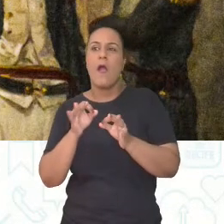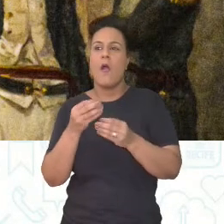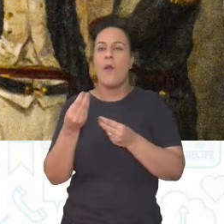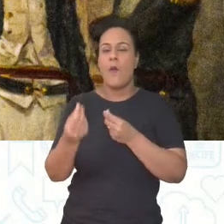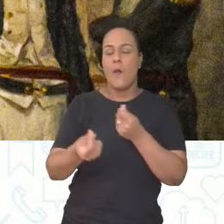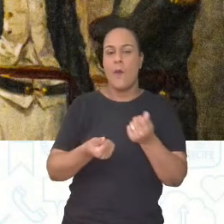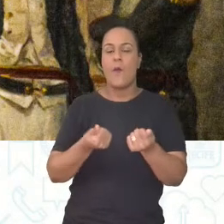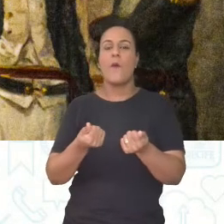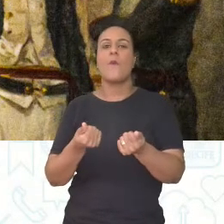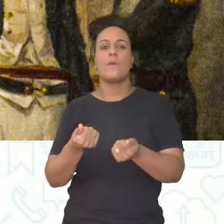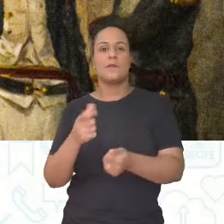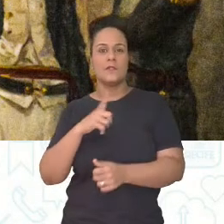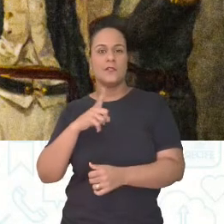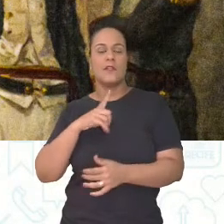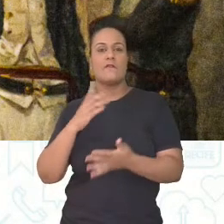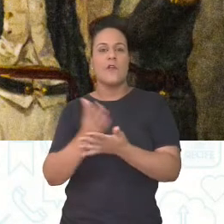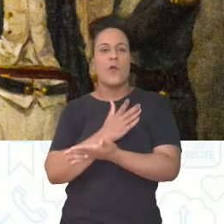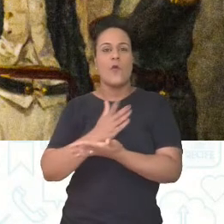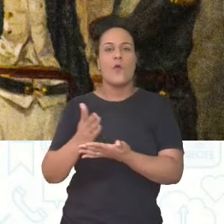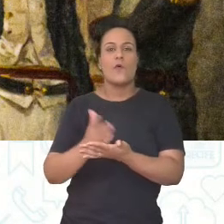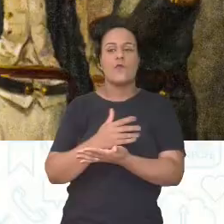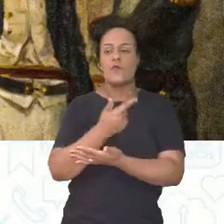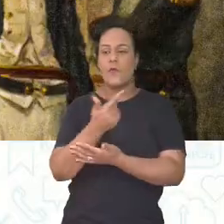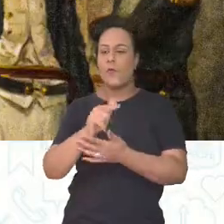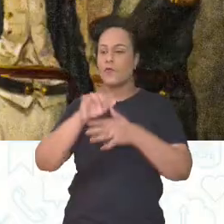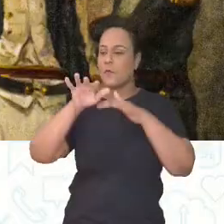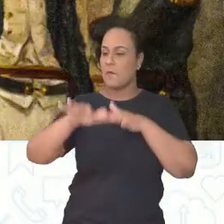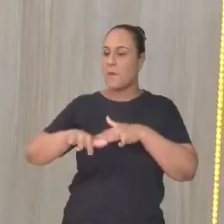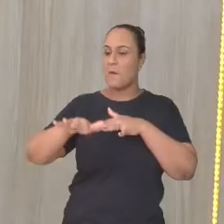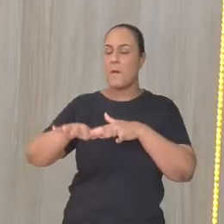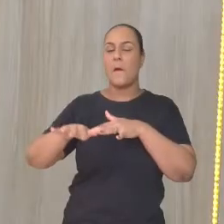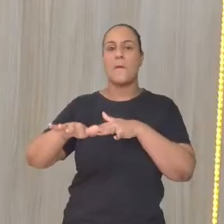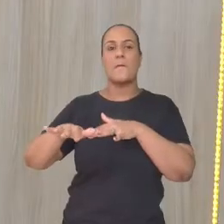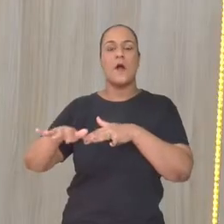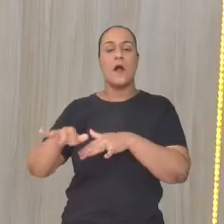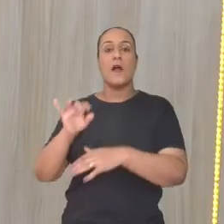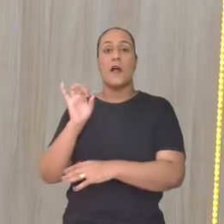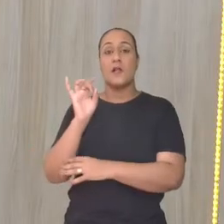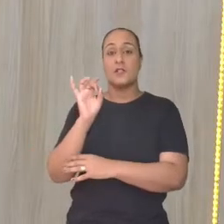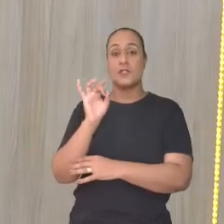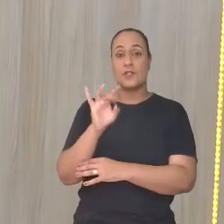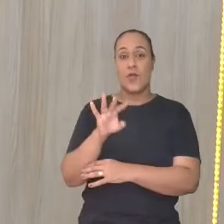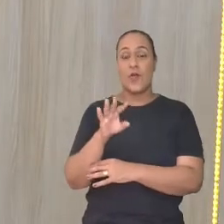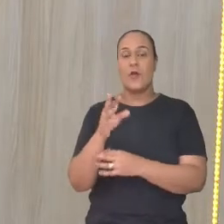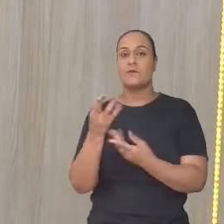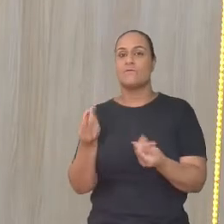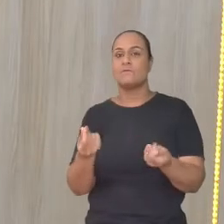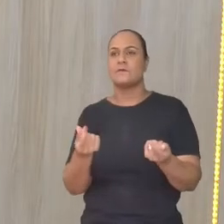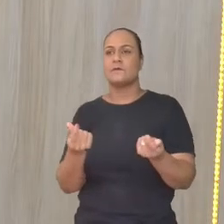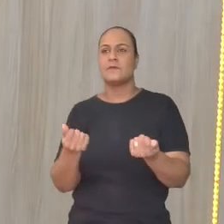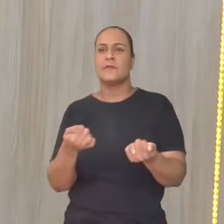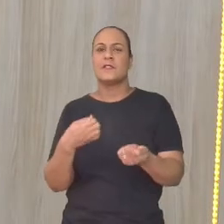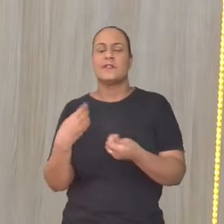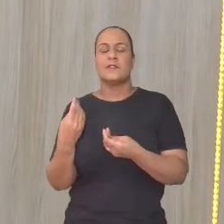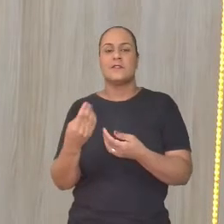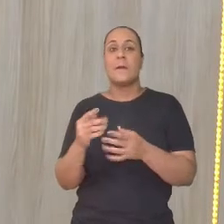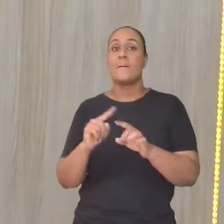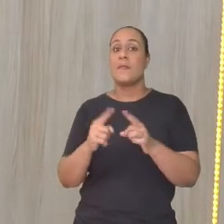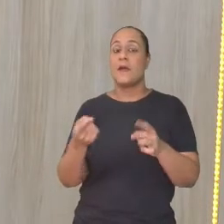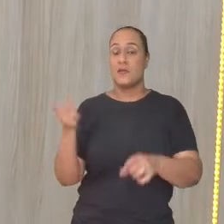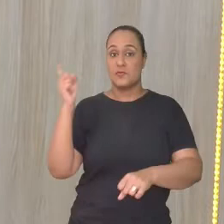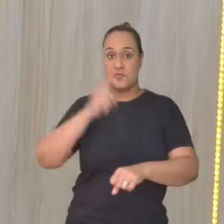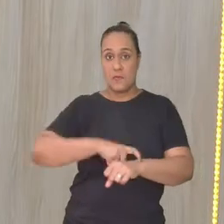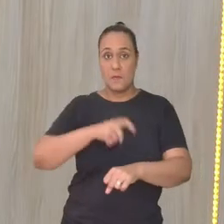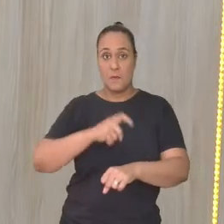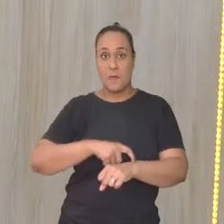a Conjuração Baiana, a Inconfidência Mineira, que ficaram só ali naquela especulação, só que na hora